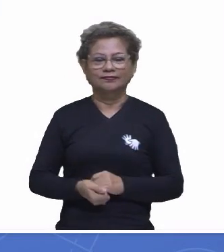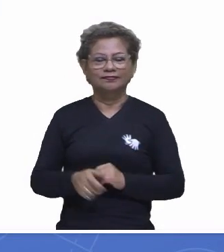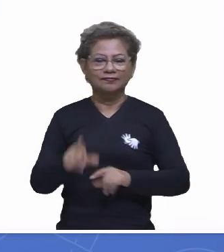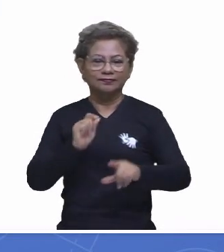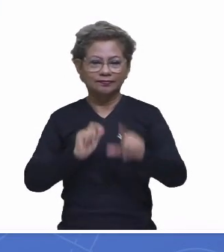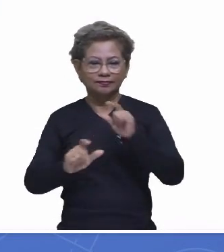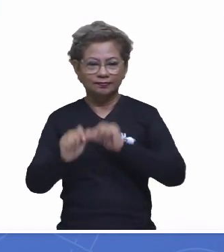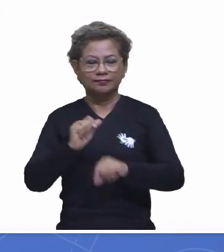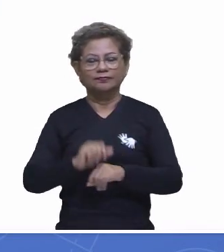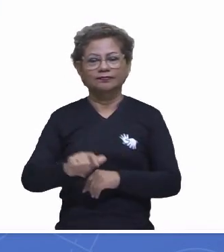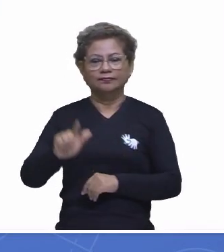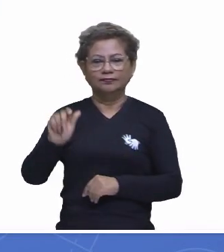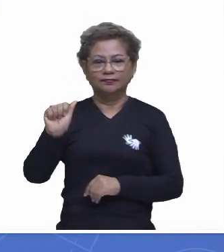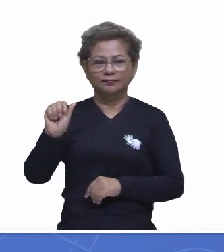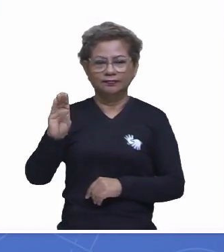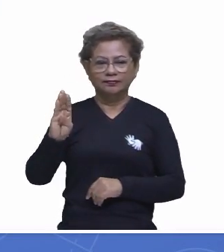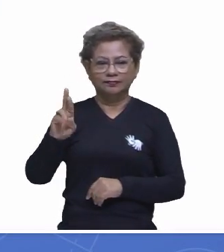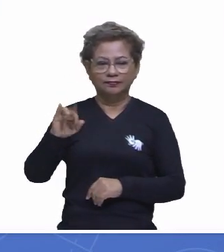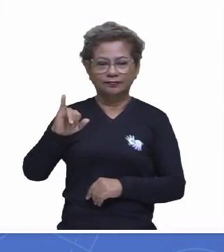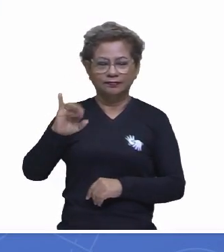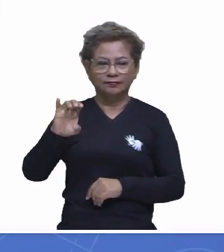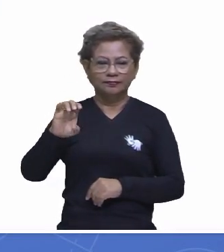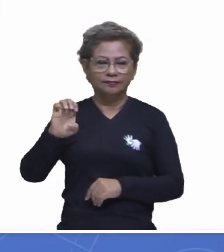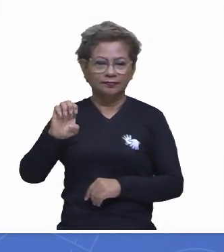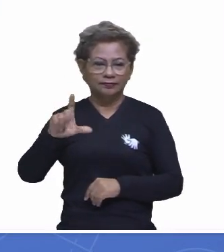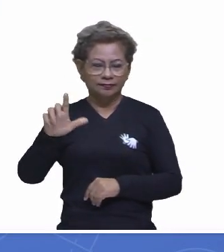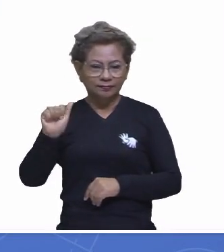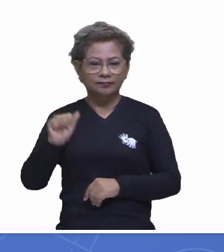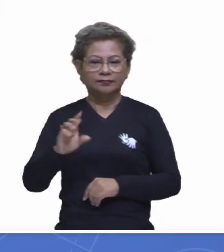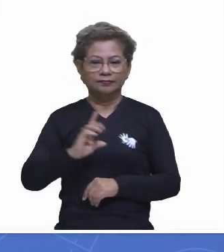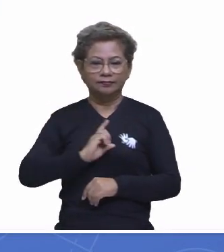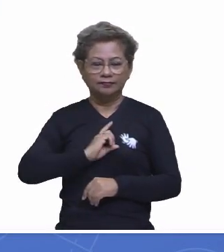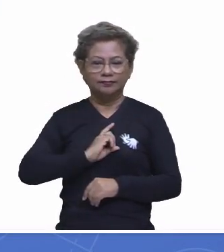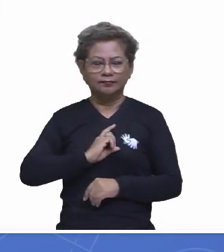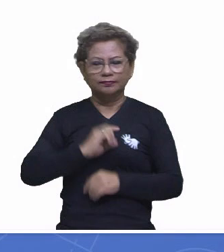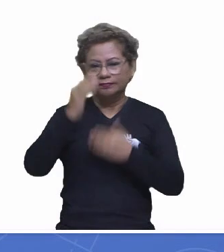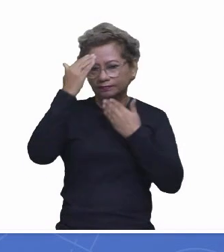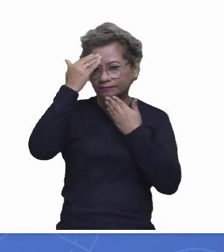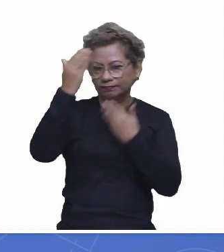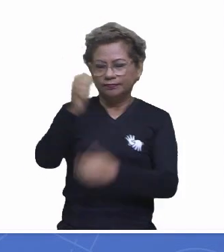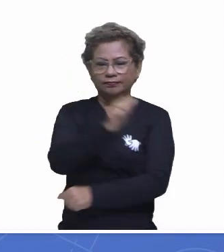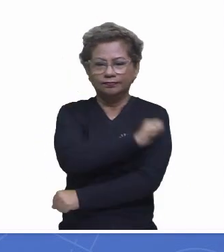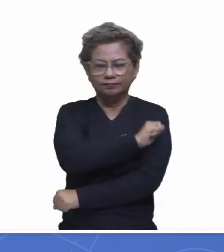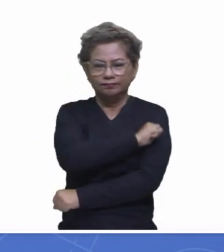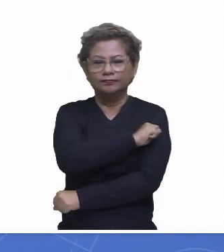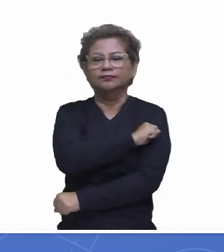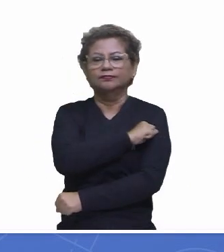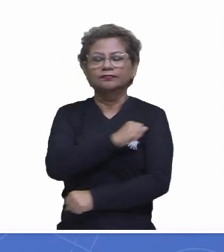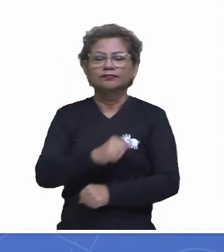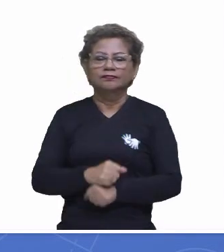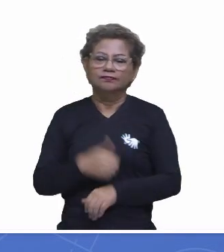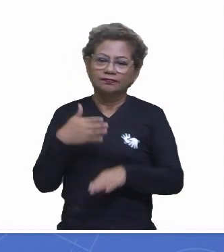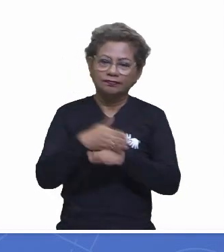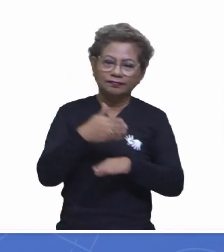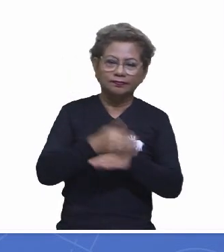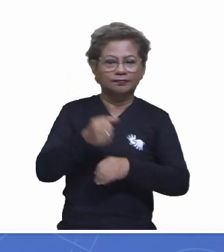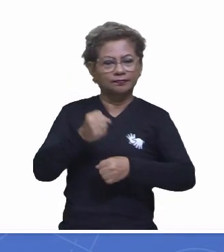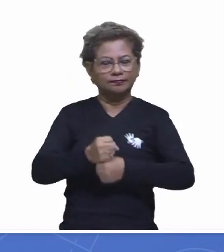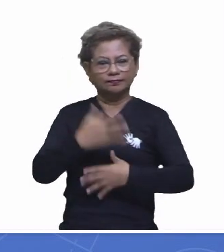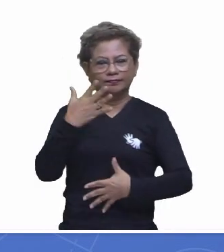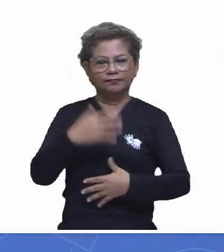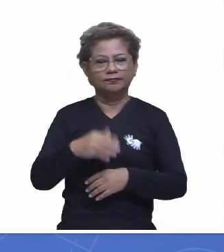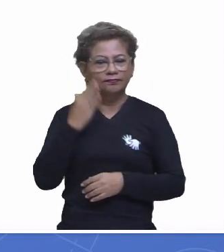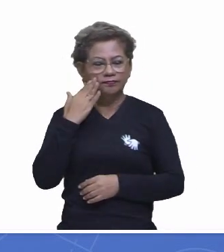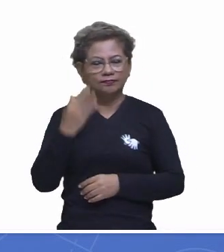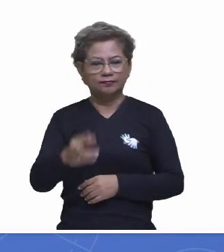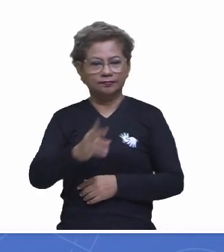letra D, certo? Agradeço a participação dos nossos alunos que estão interagindo no chat. E vamos aí à nossa resposta. O